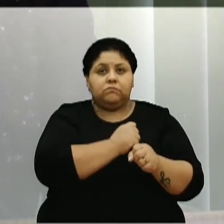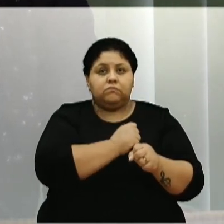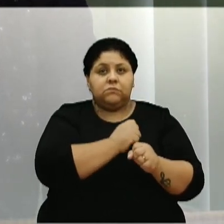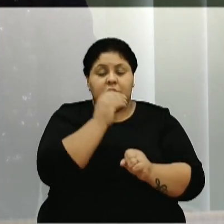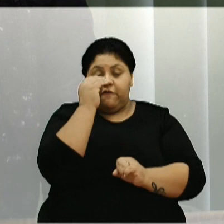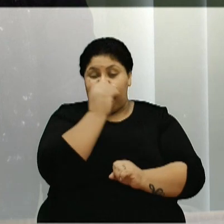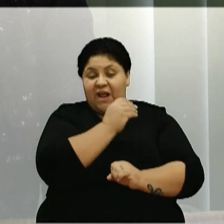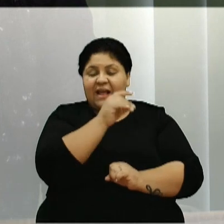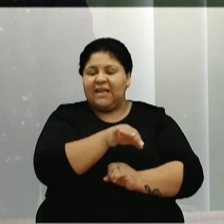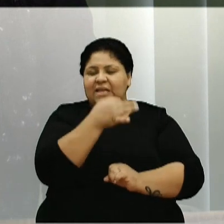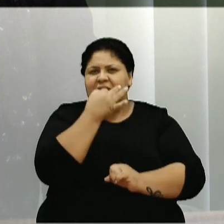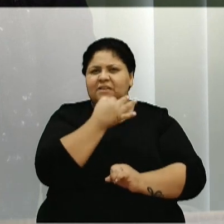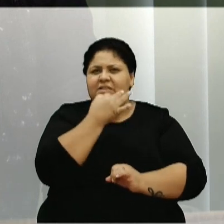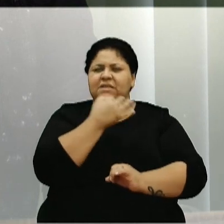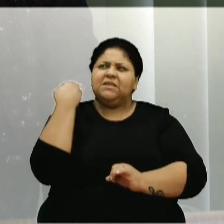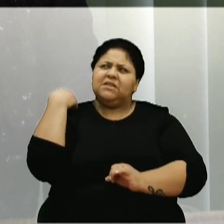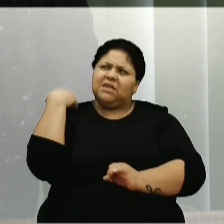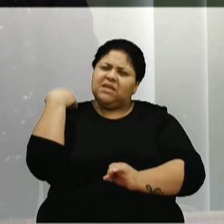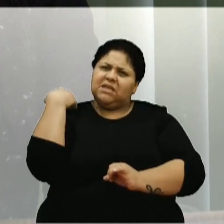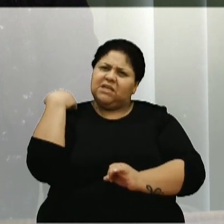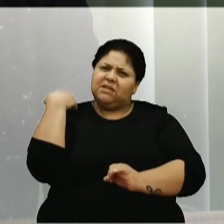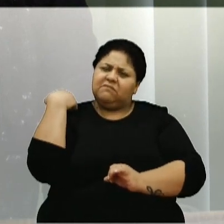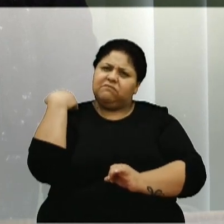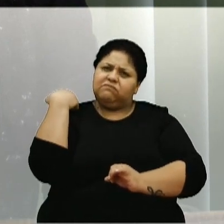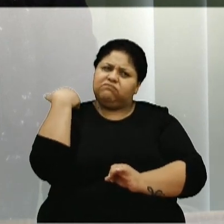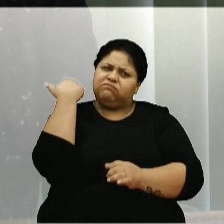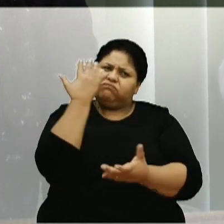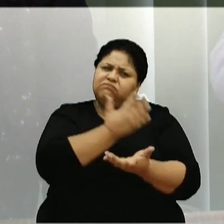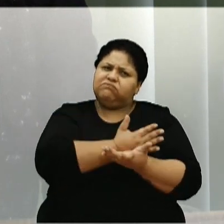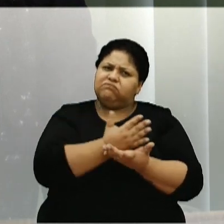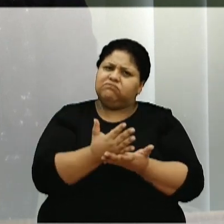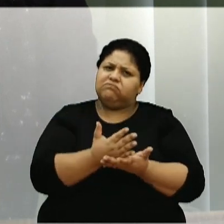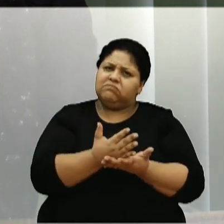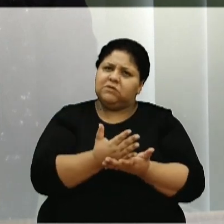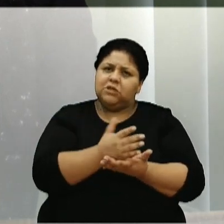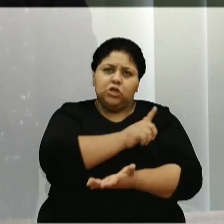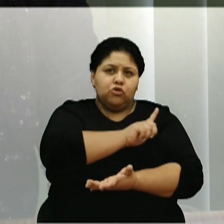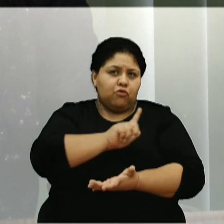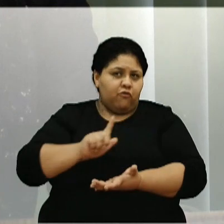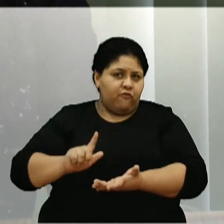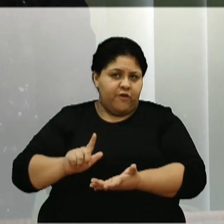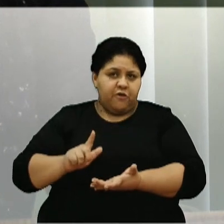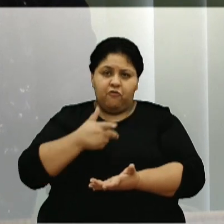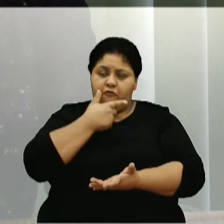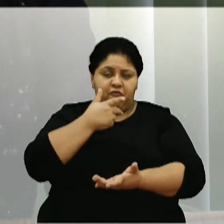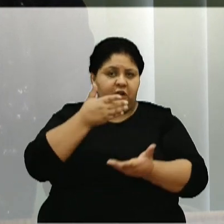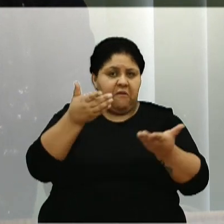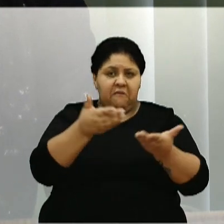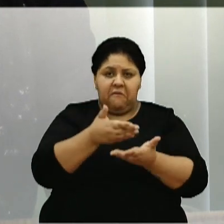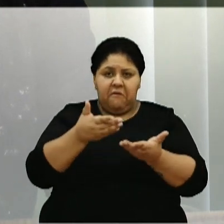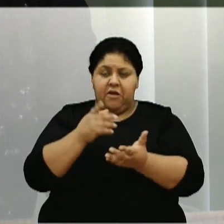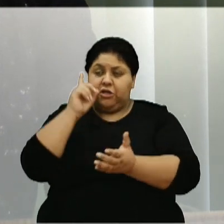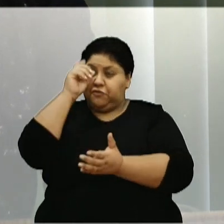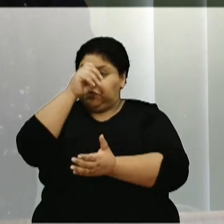fraca em Caxias desde dos episódios que aconteceram num governo que não vem ao caso agora, né, onde se complicou